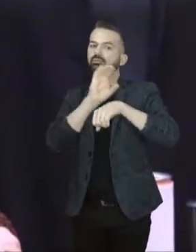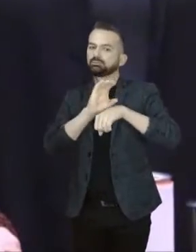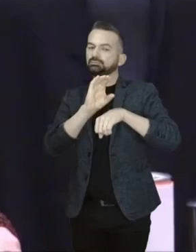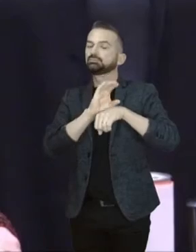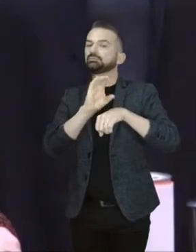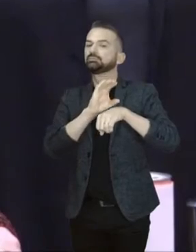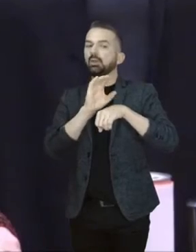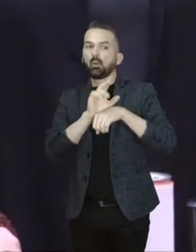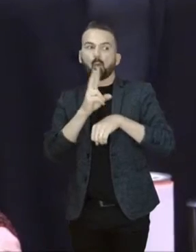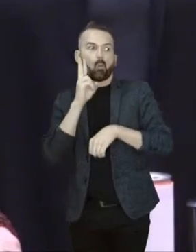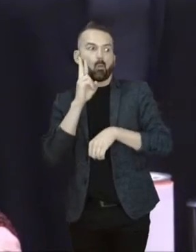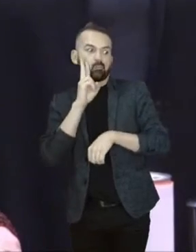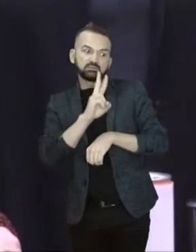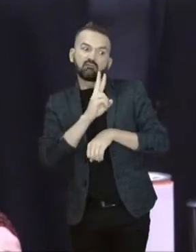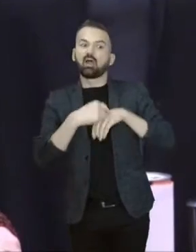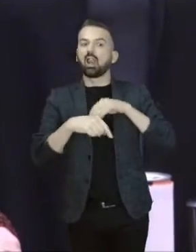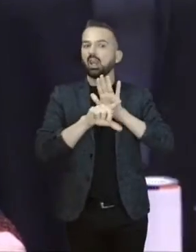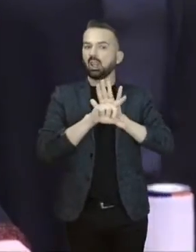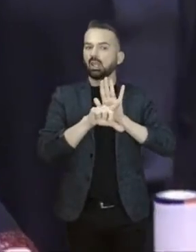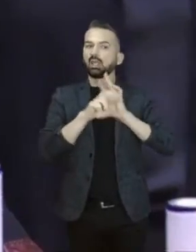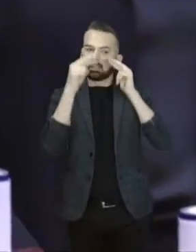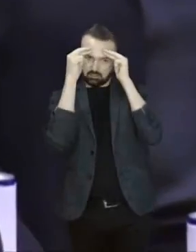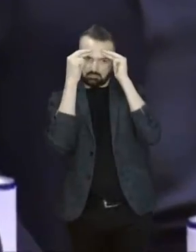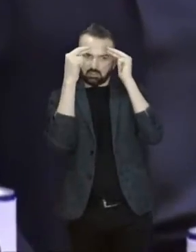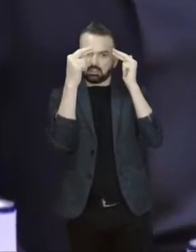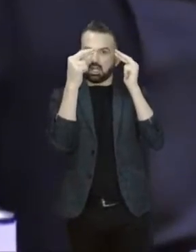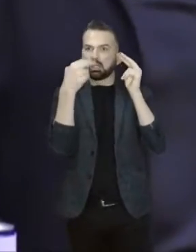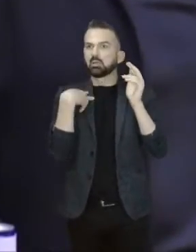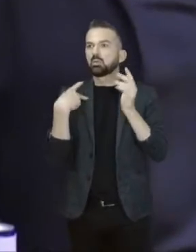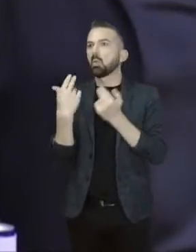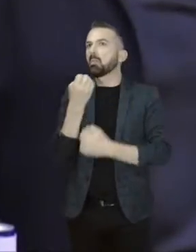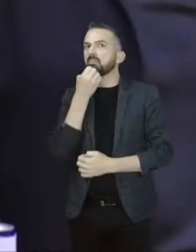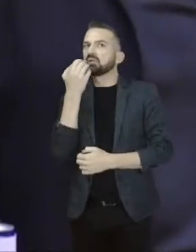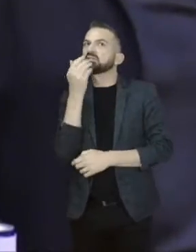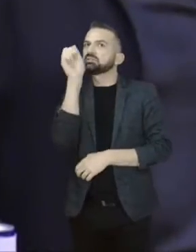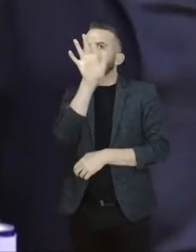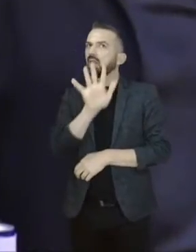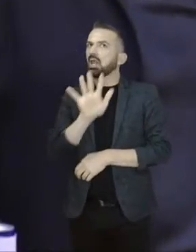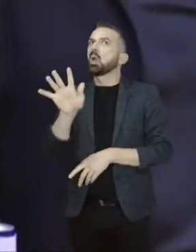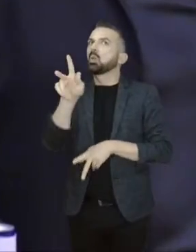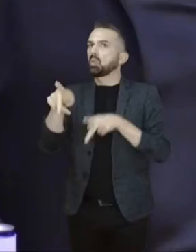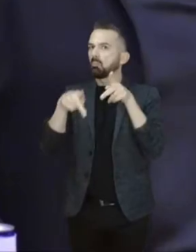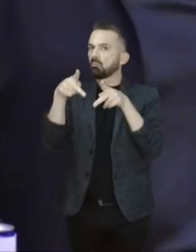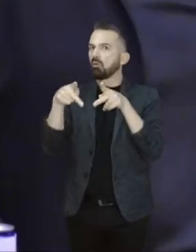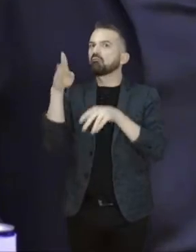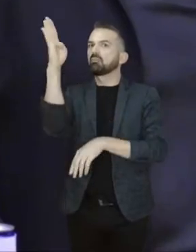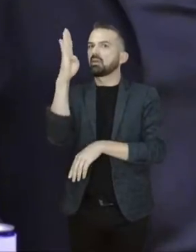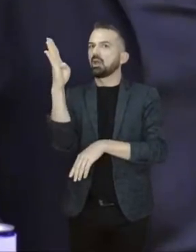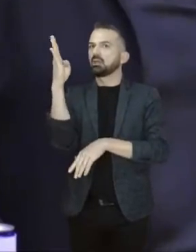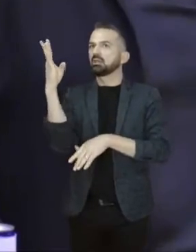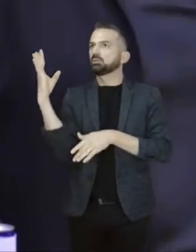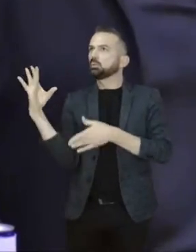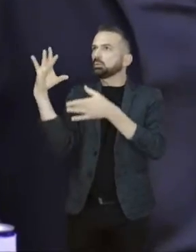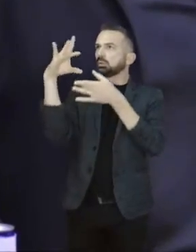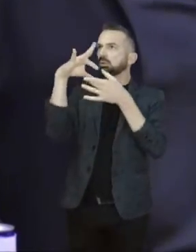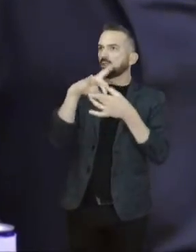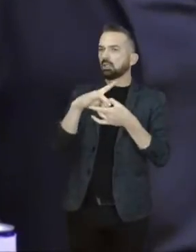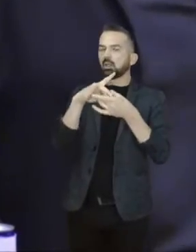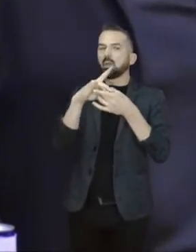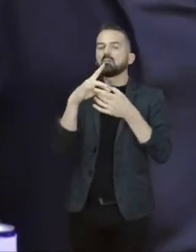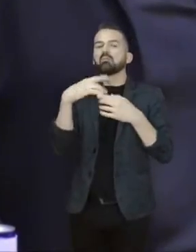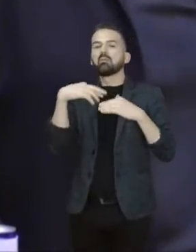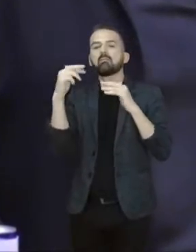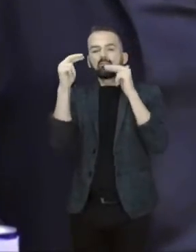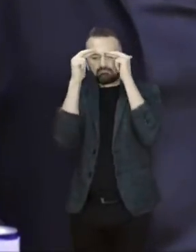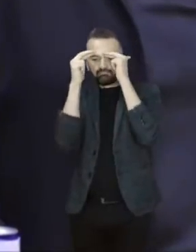leis, promover o bem geral do povo brasileiro, sustentar a união, a integridade e a